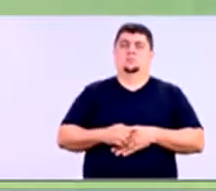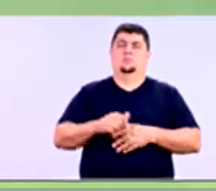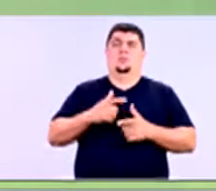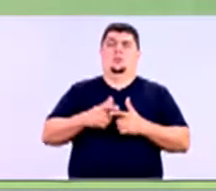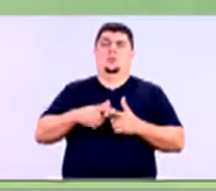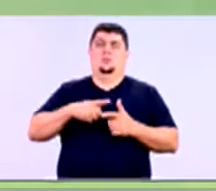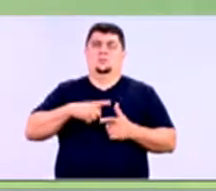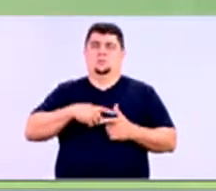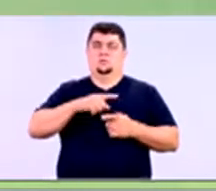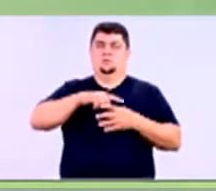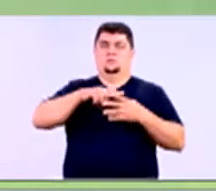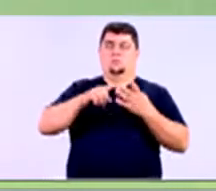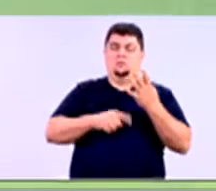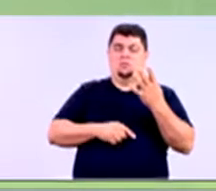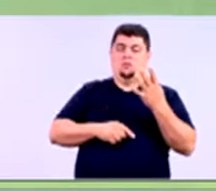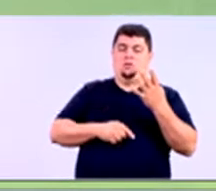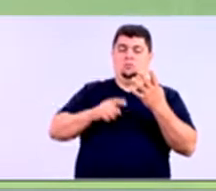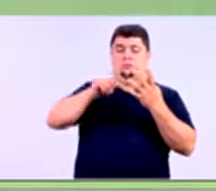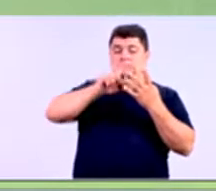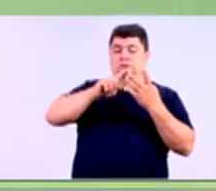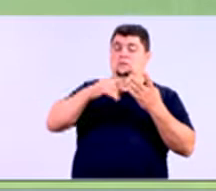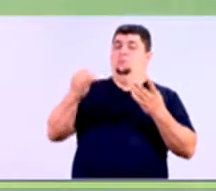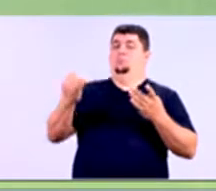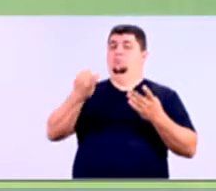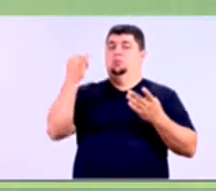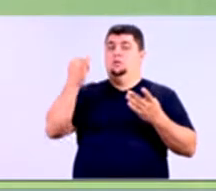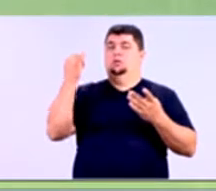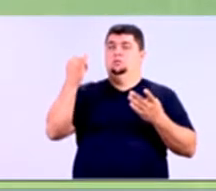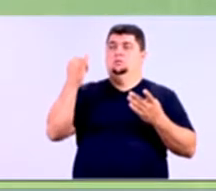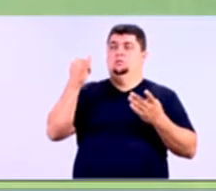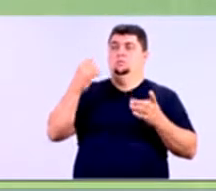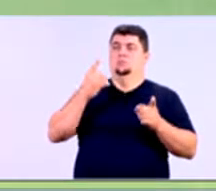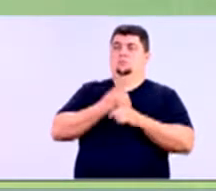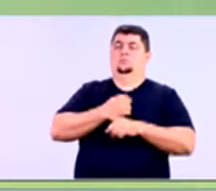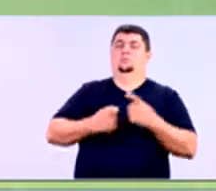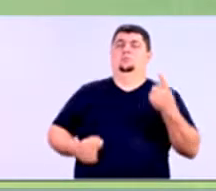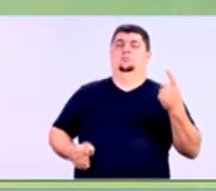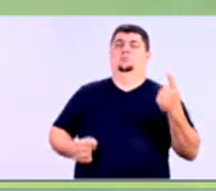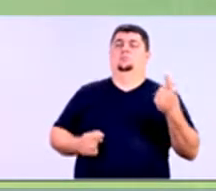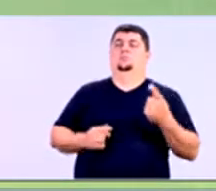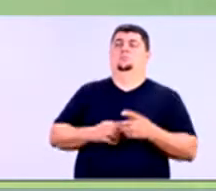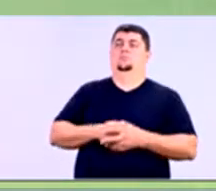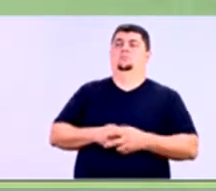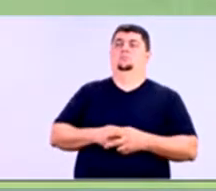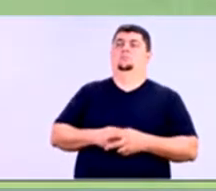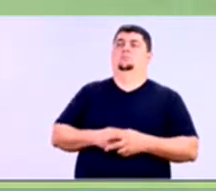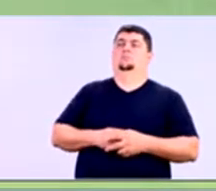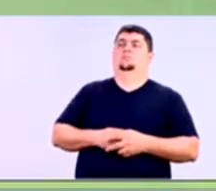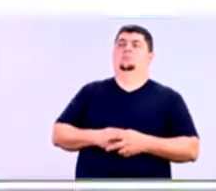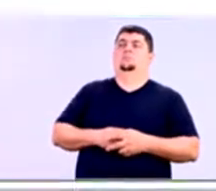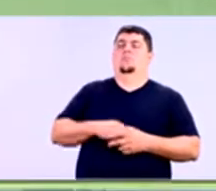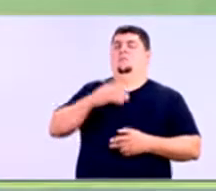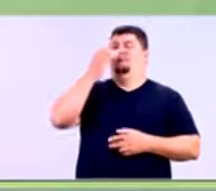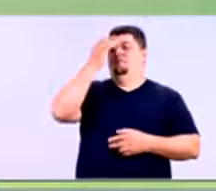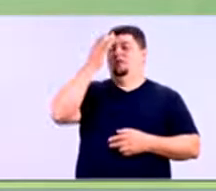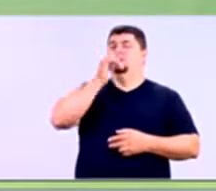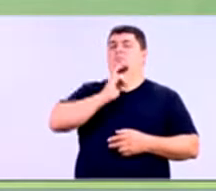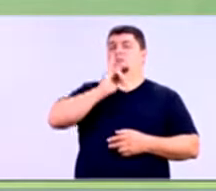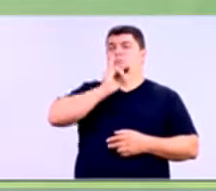4 variáveis, eu tenho que ter 3 para achar uma. Olha como é fácil o